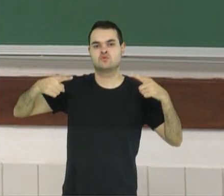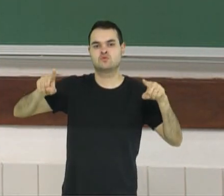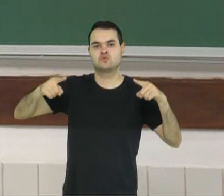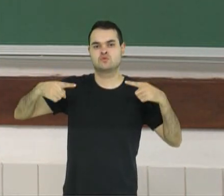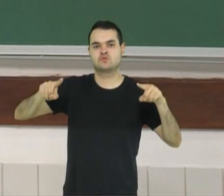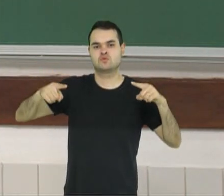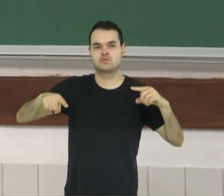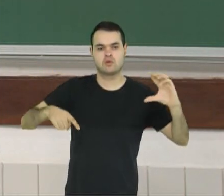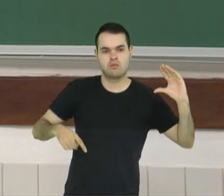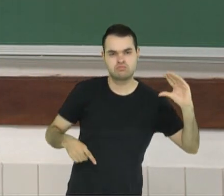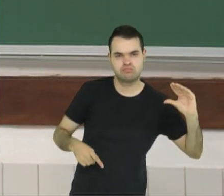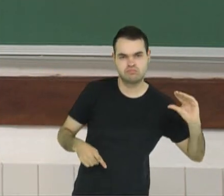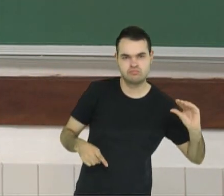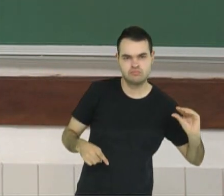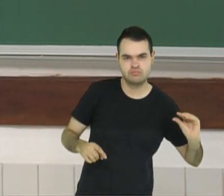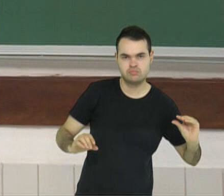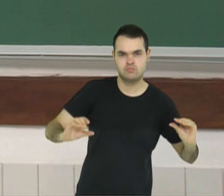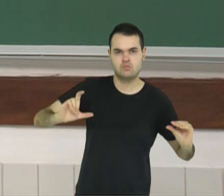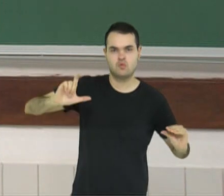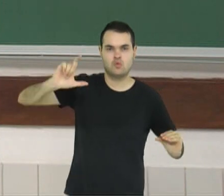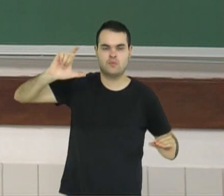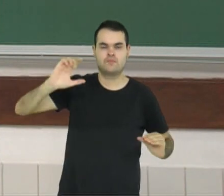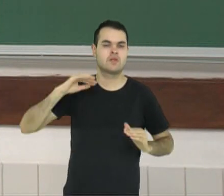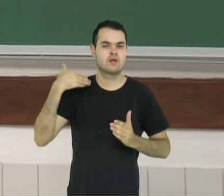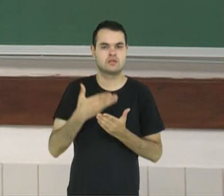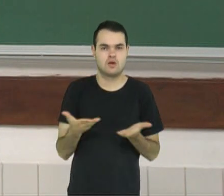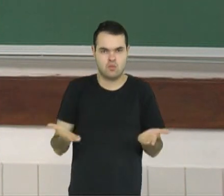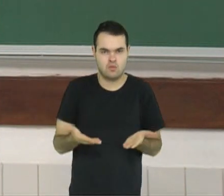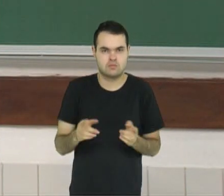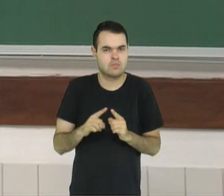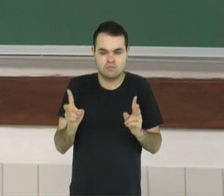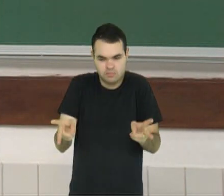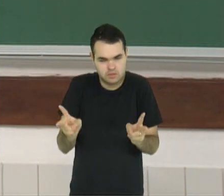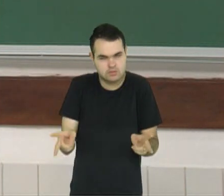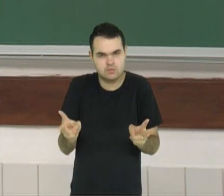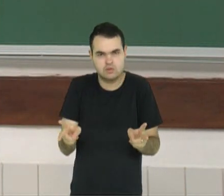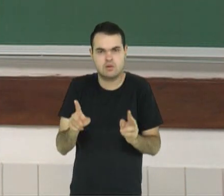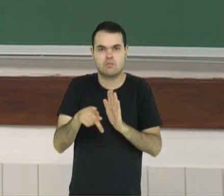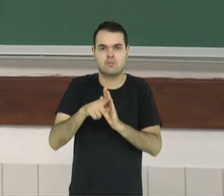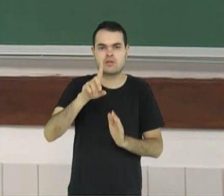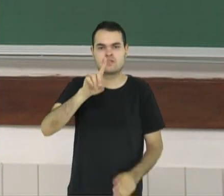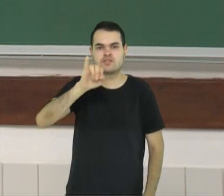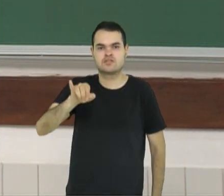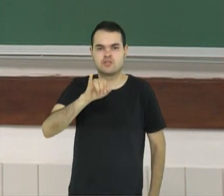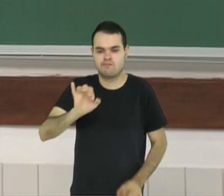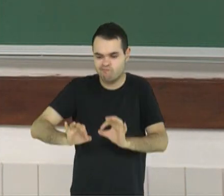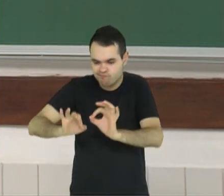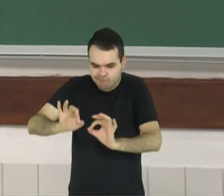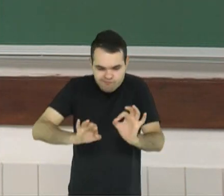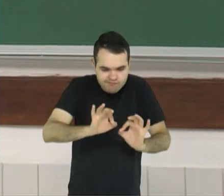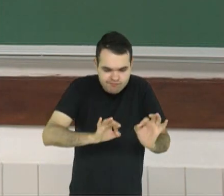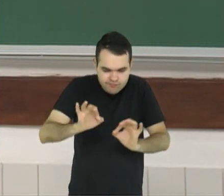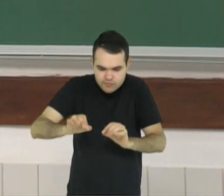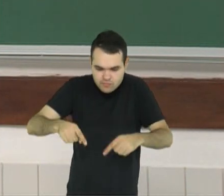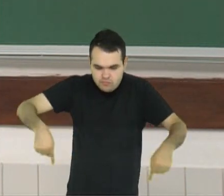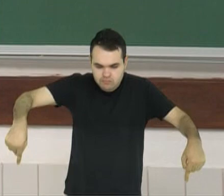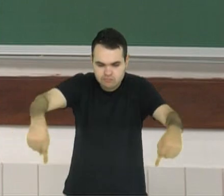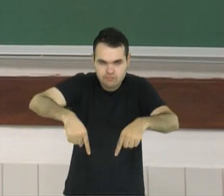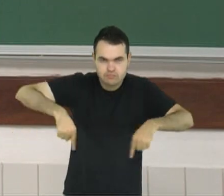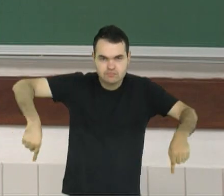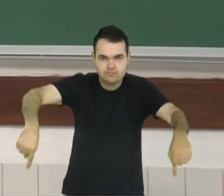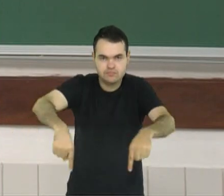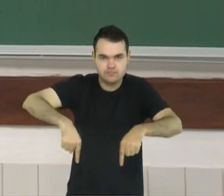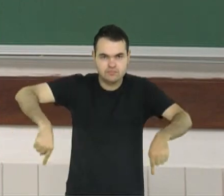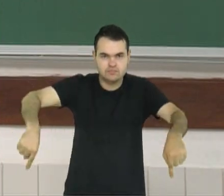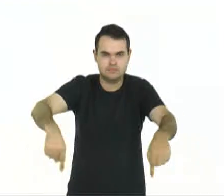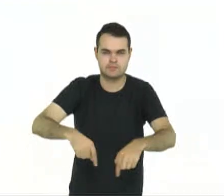canal de voz. E isso funciona na rádio até hoje, só que hoje é digital, mas é o mesmo princípio. E isso é chamado DJ, ou seja, aquele que pilota os discos.